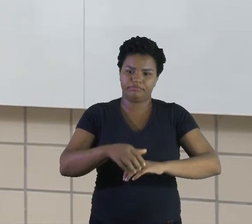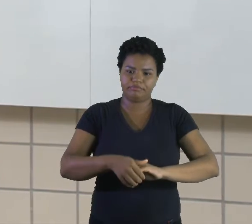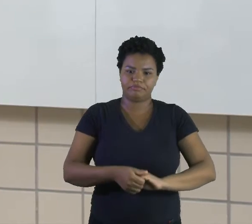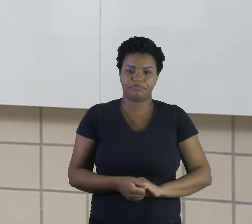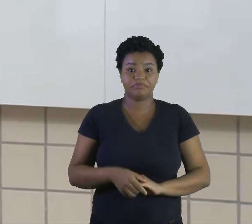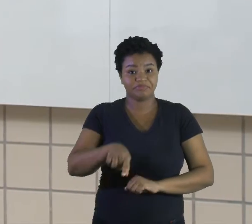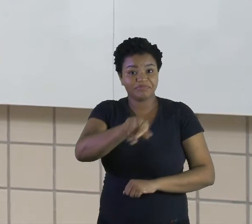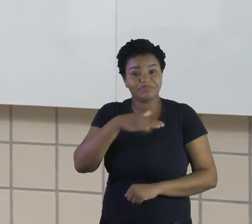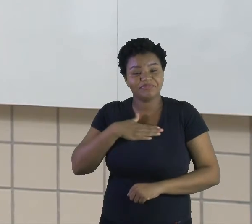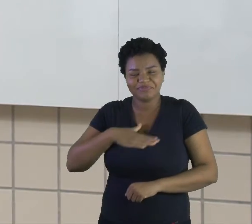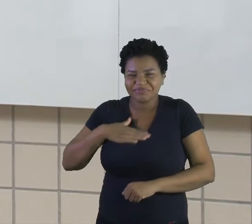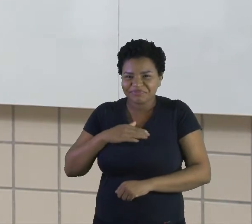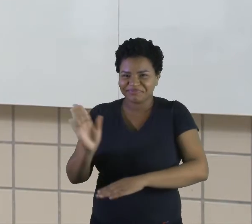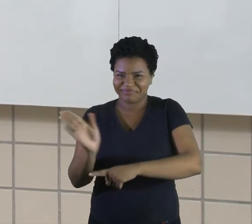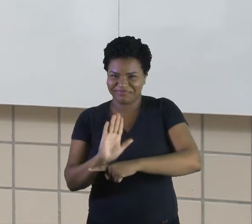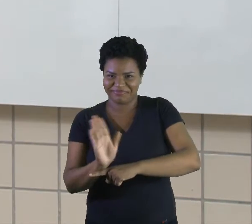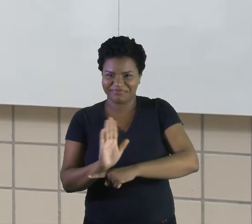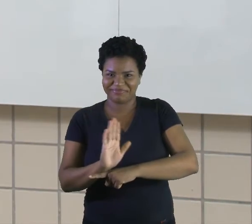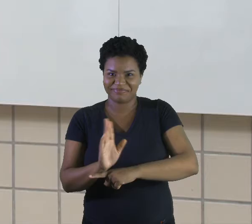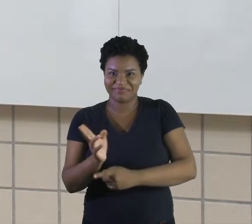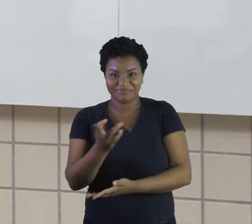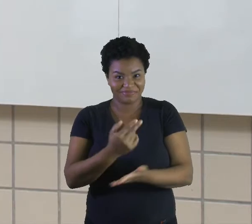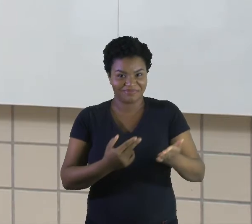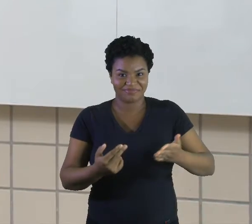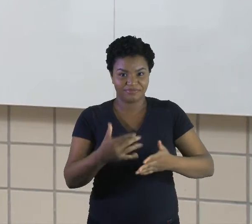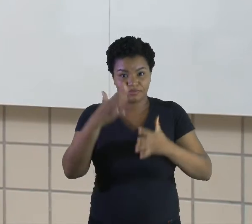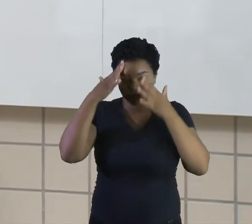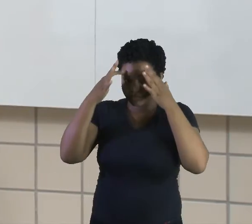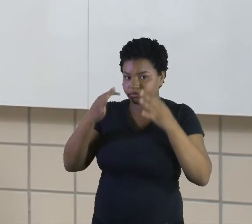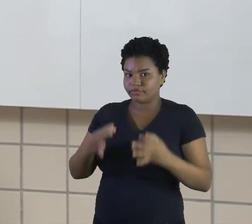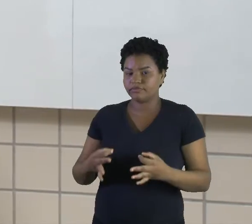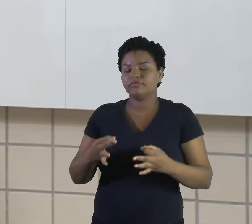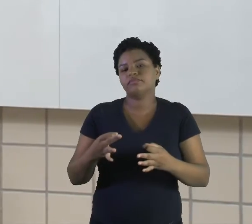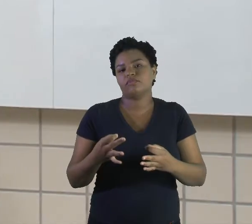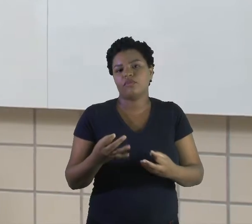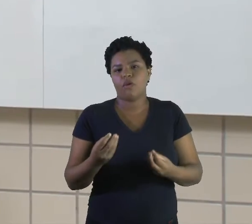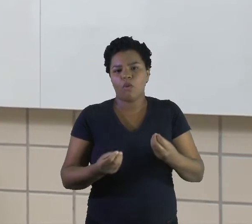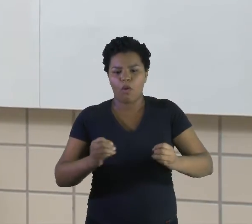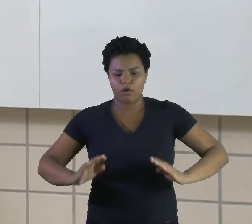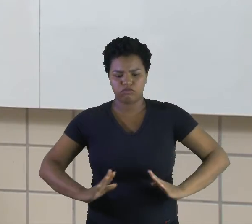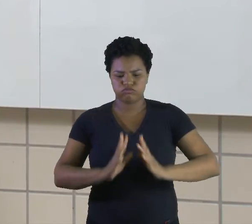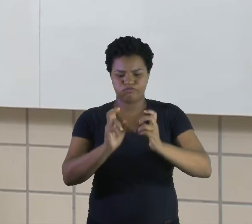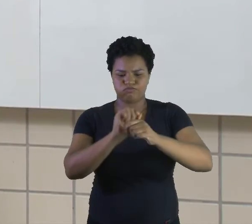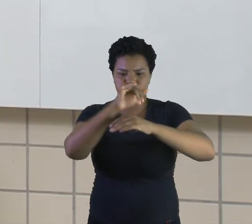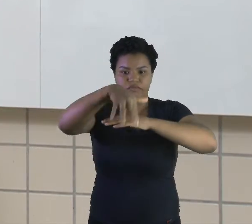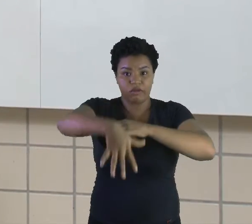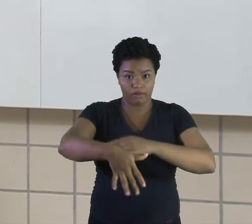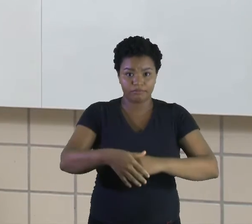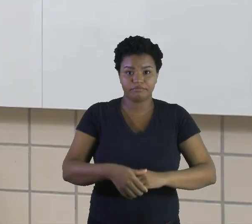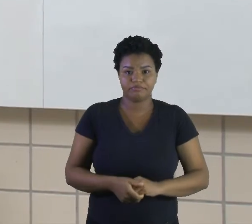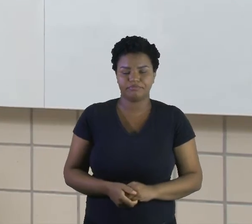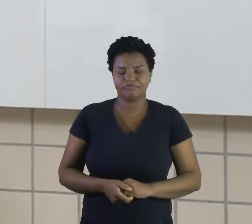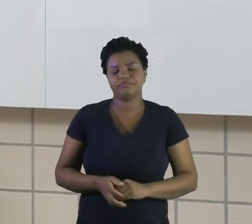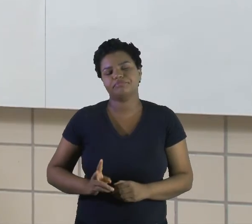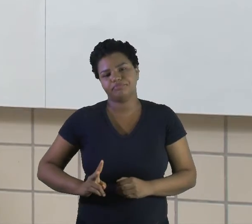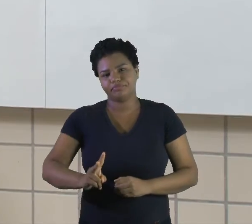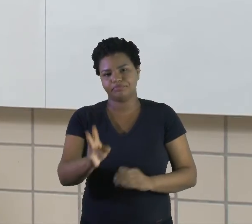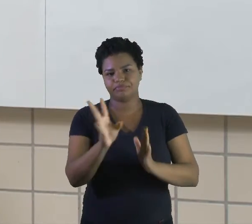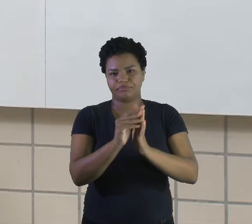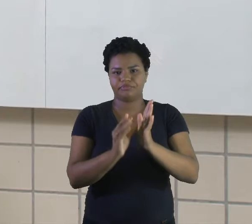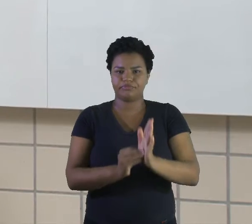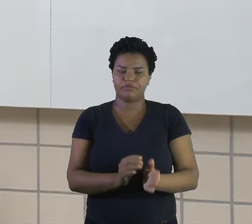Vocês gostaram do vídeo, da animação? Compreenderam direitinho como é que os vulcões se formam? Vamos continuar o nosso